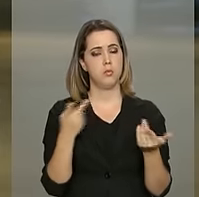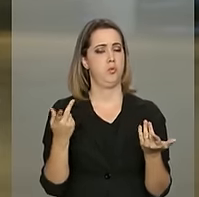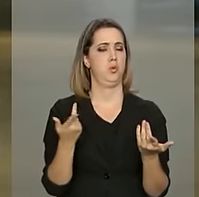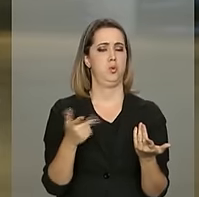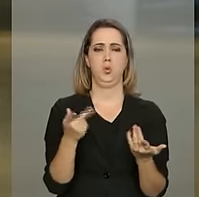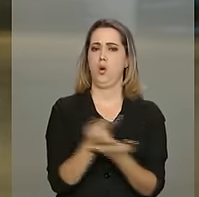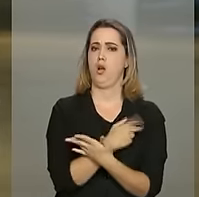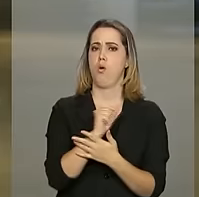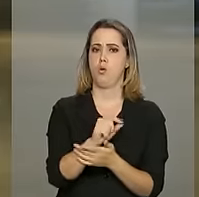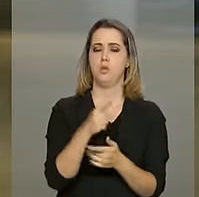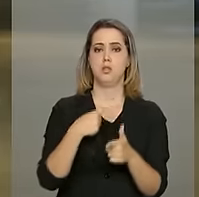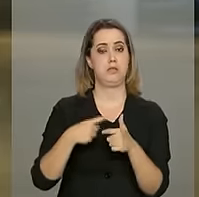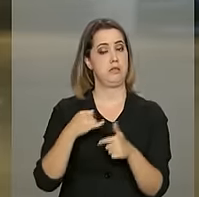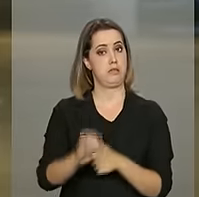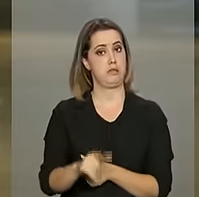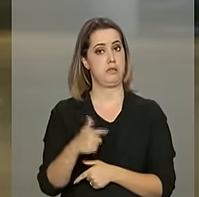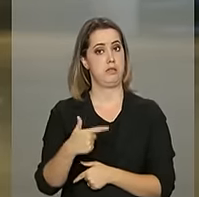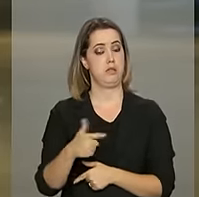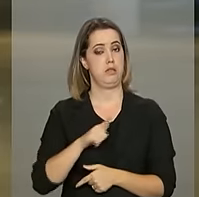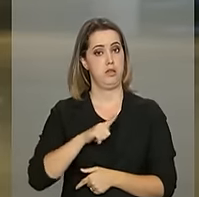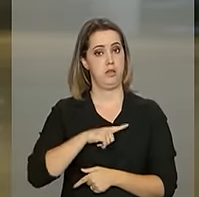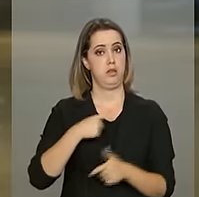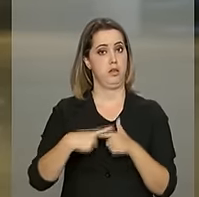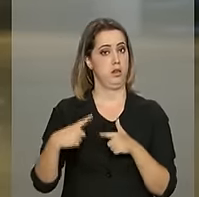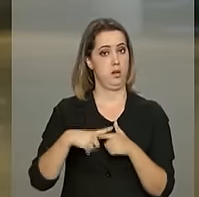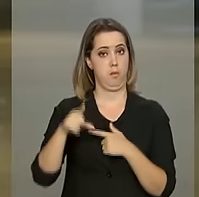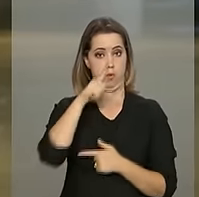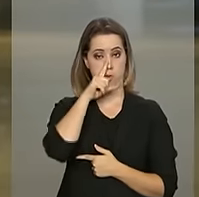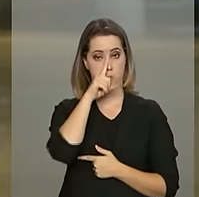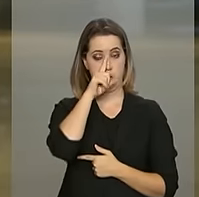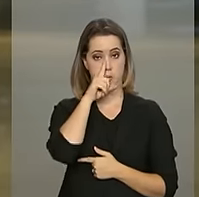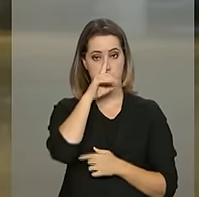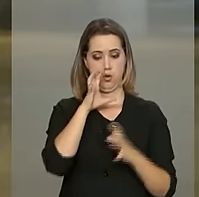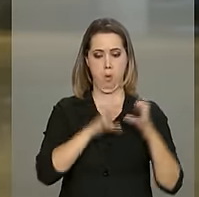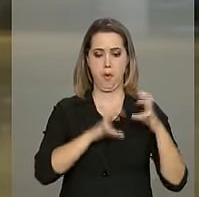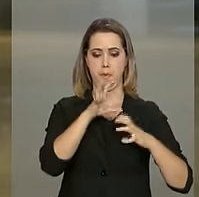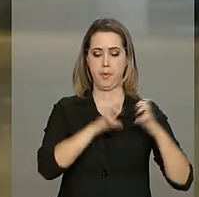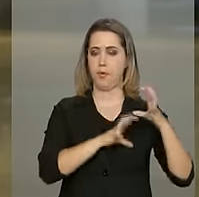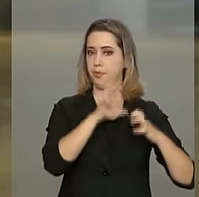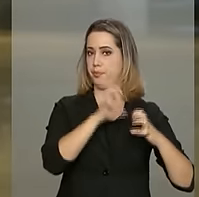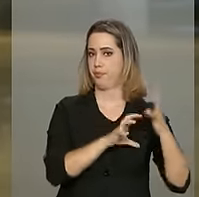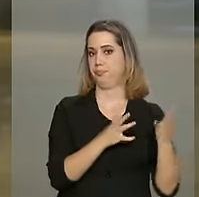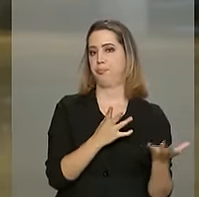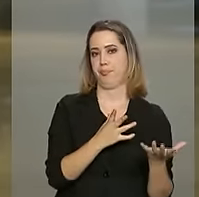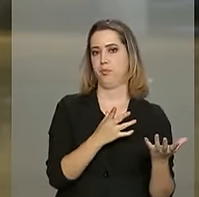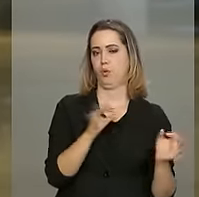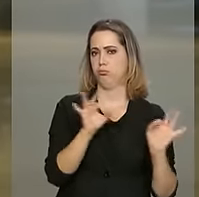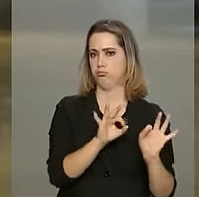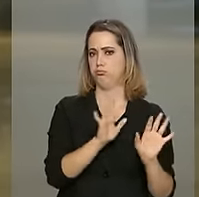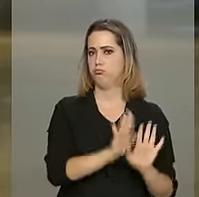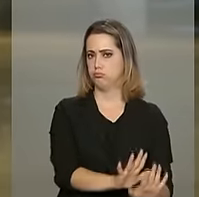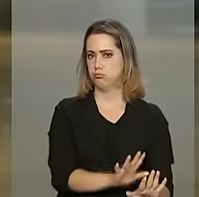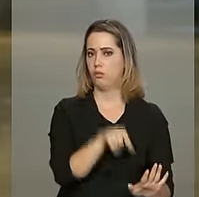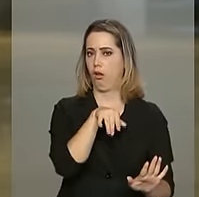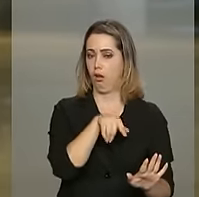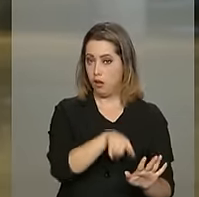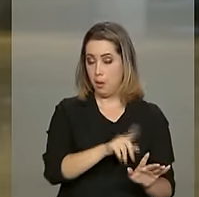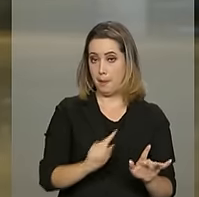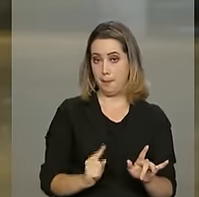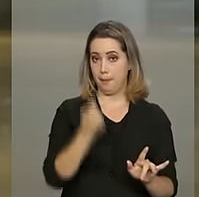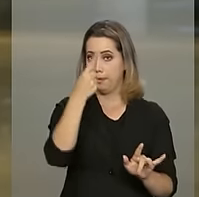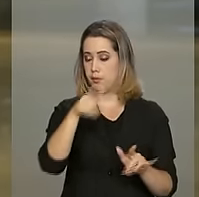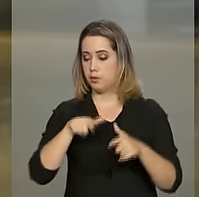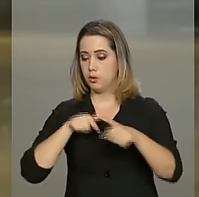presídios que ofereçam riscos de conflitos entre os presidiários. O primeiro a passar pela